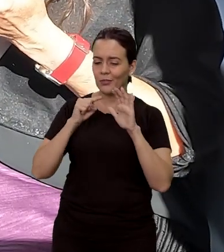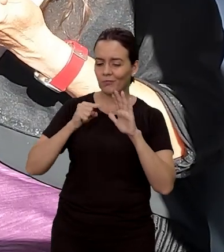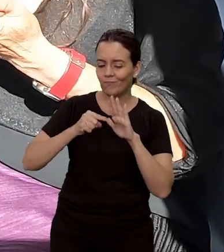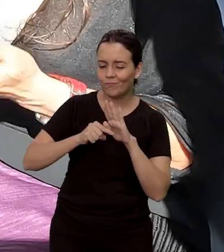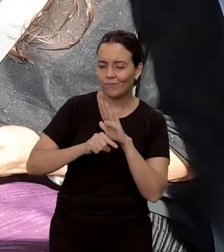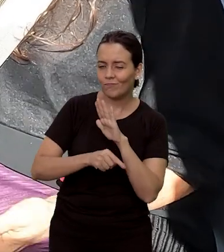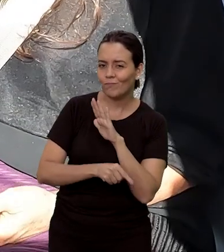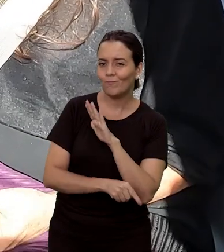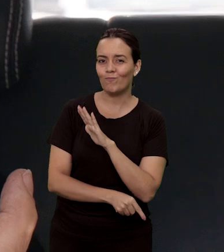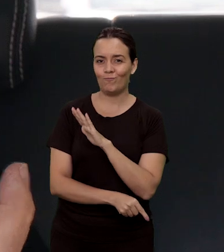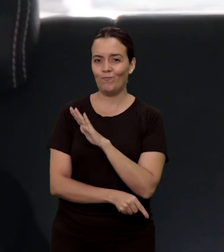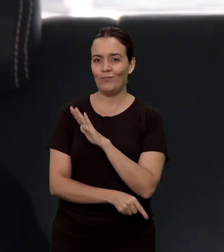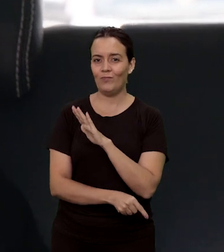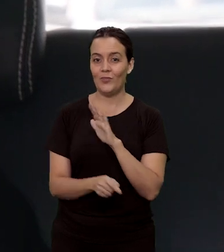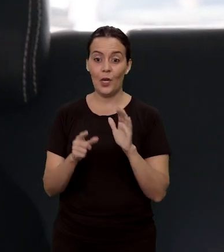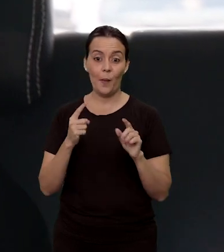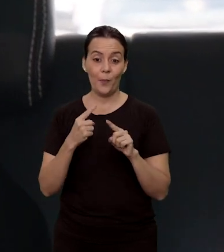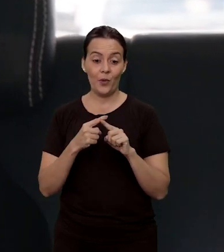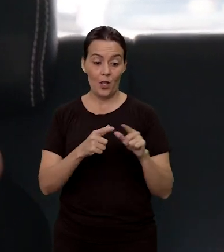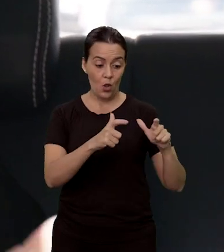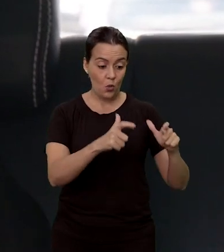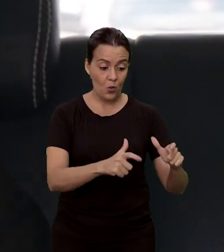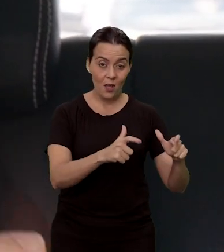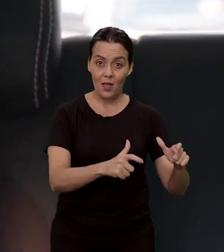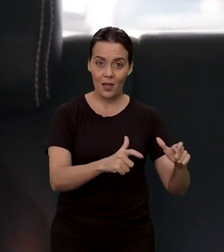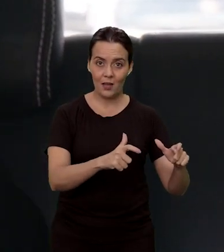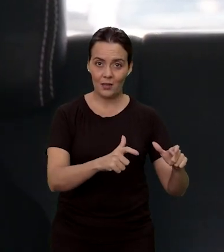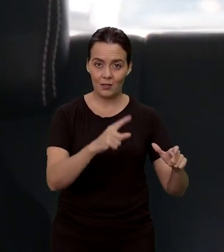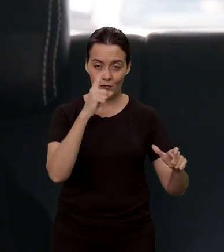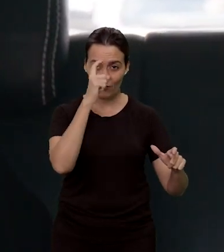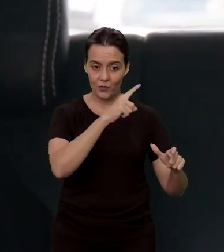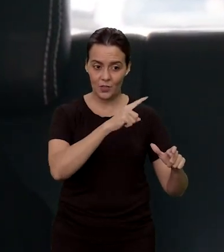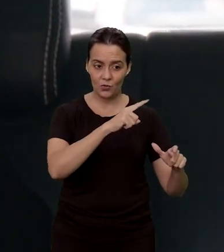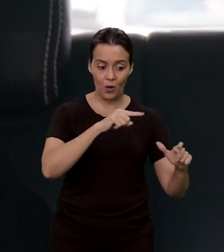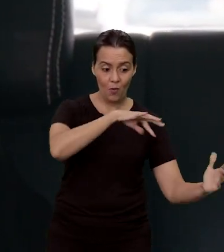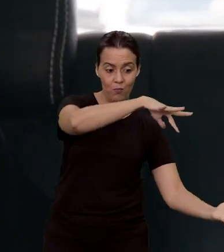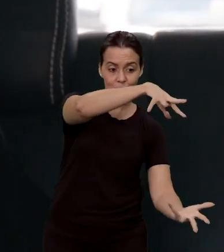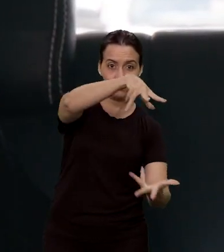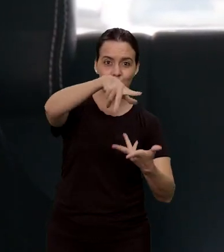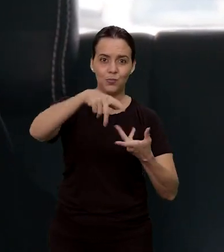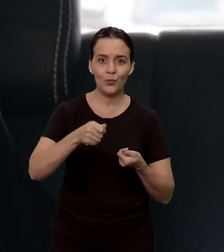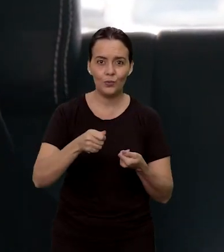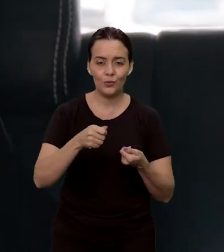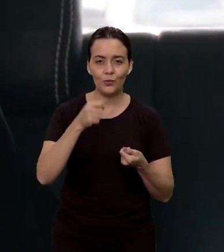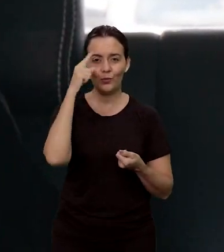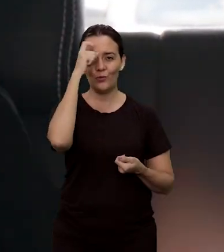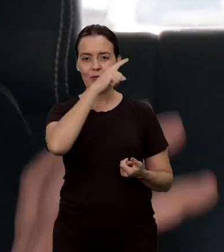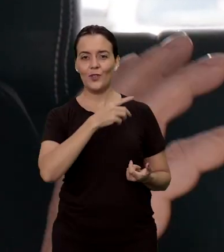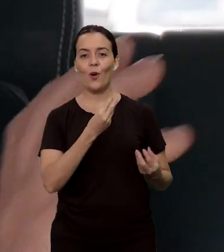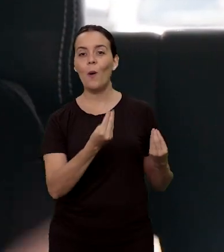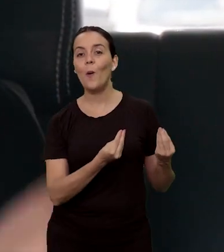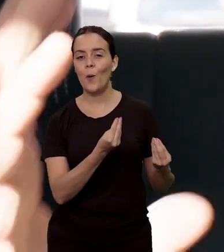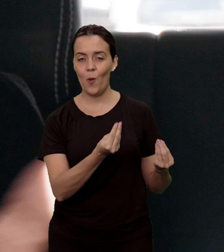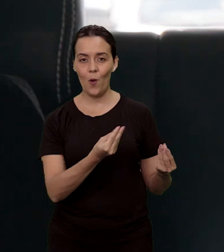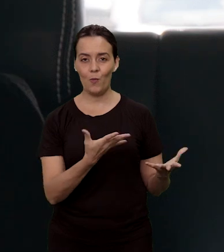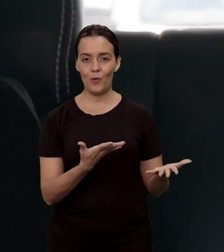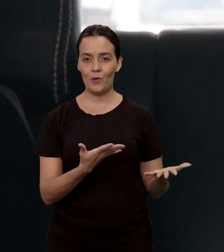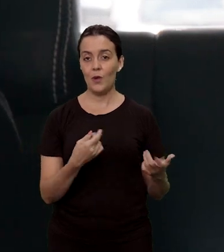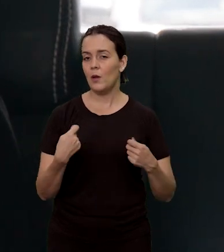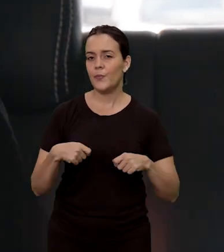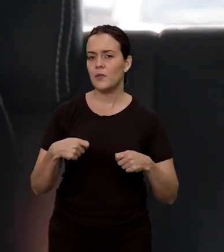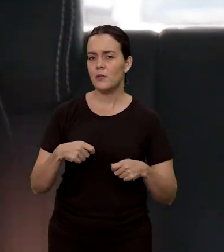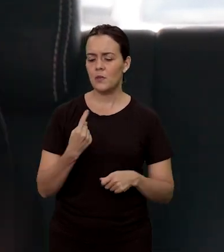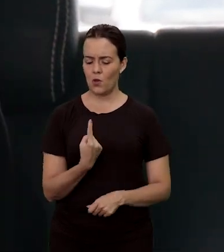numa dimensão global. Né? A gente que quer transformar, que quer ser agente de transformação de alguma forma, né? Seja, enfim,